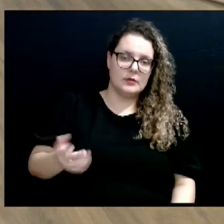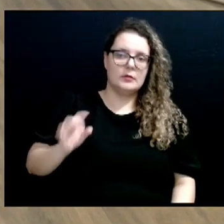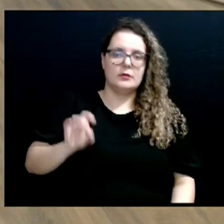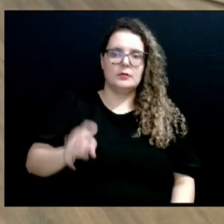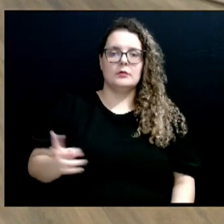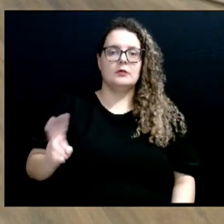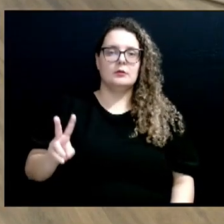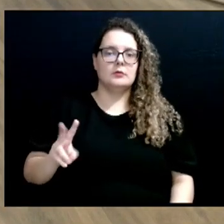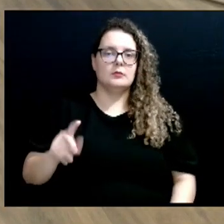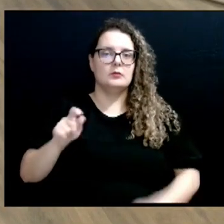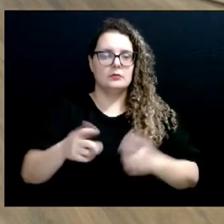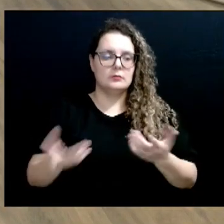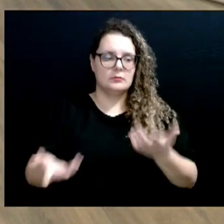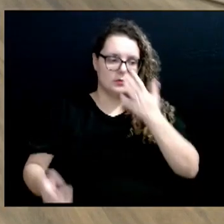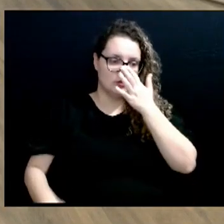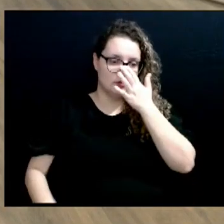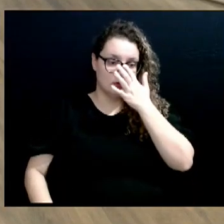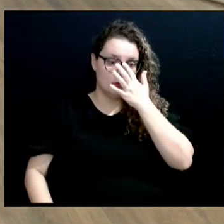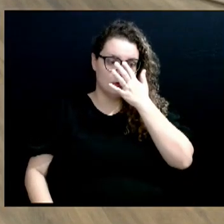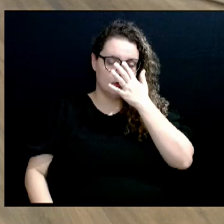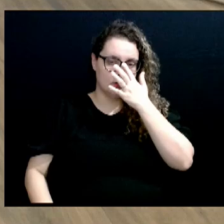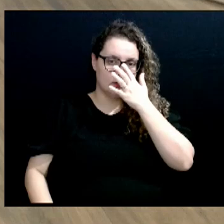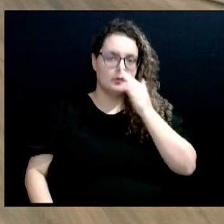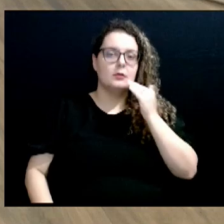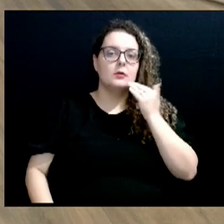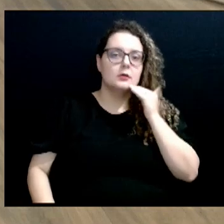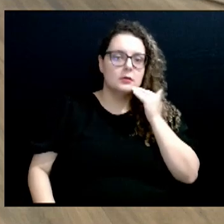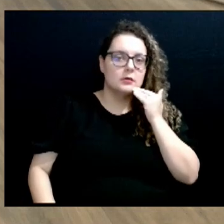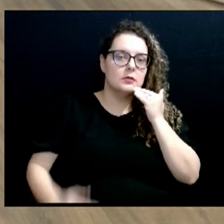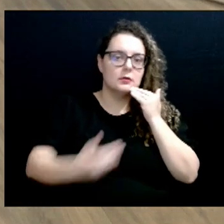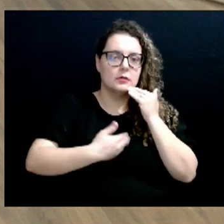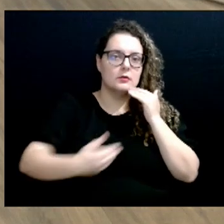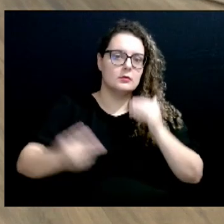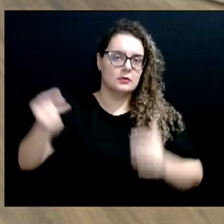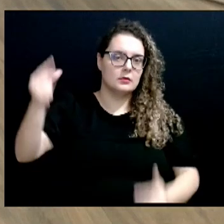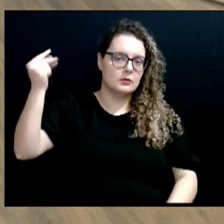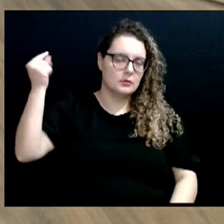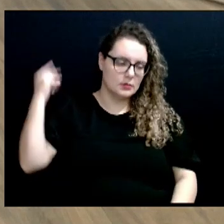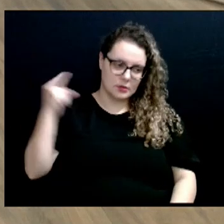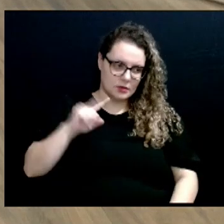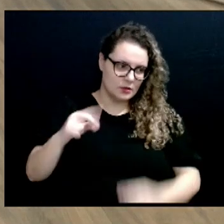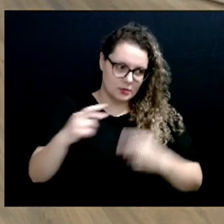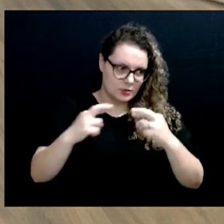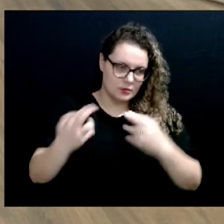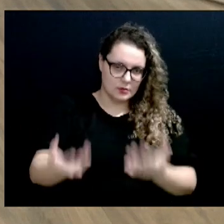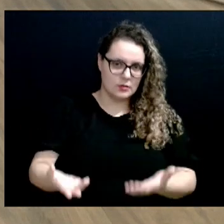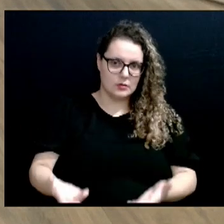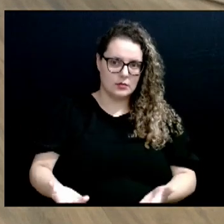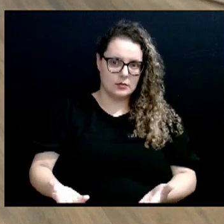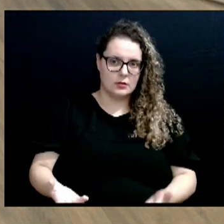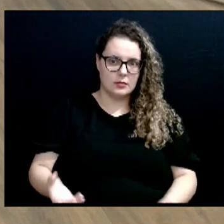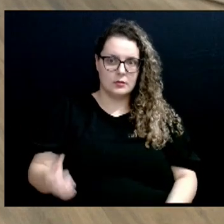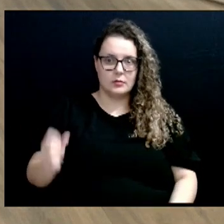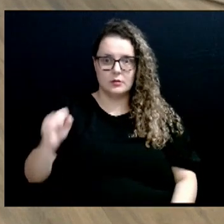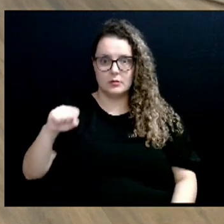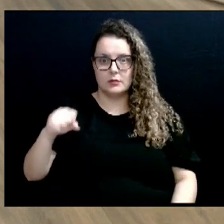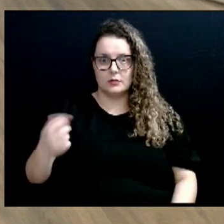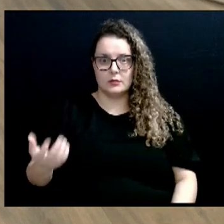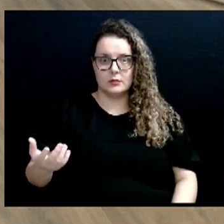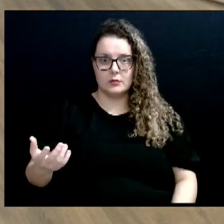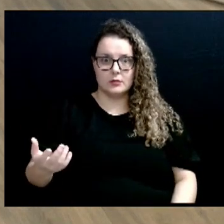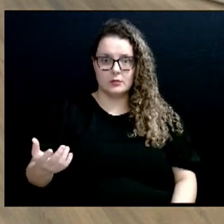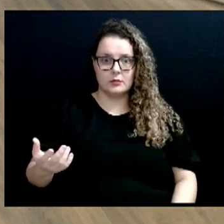quer dizer, a falha já está no governo há muito tempo, que não fiscalizou isso, né? Nem essa questão